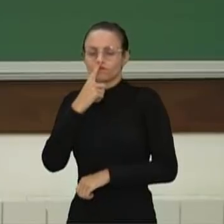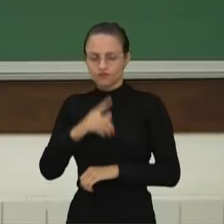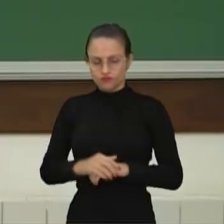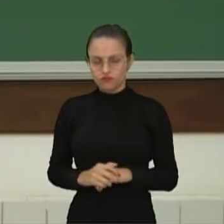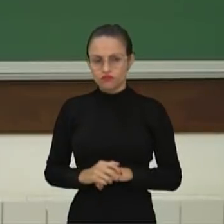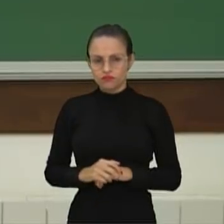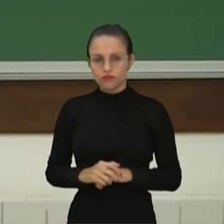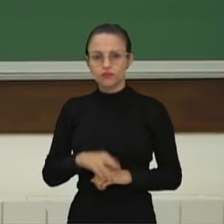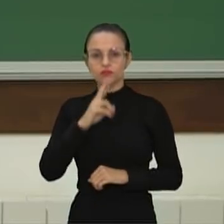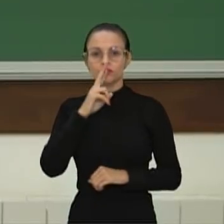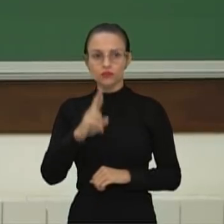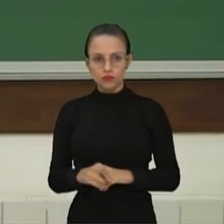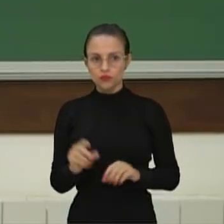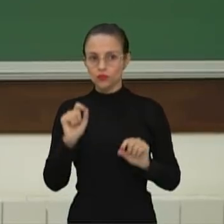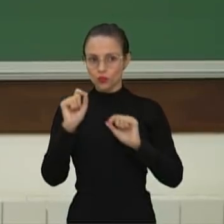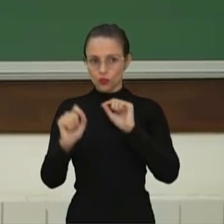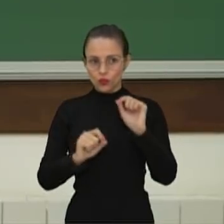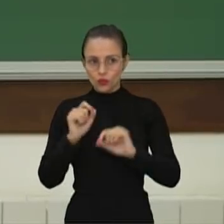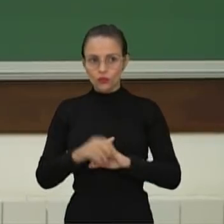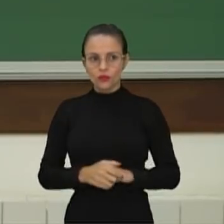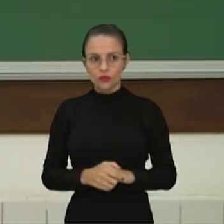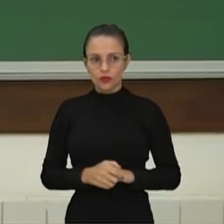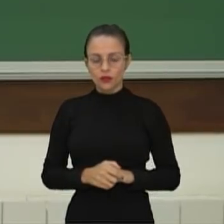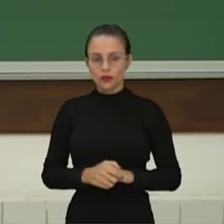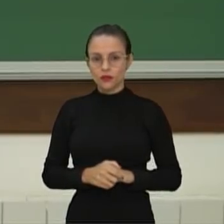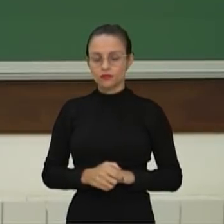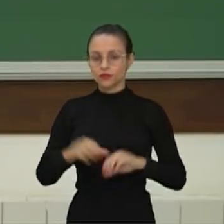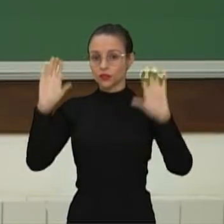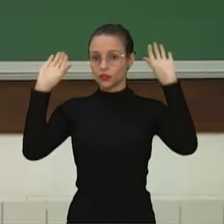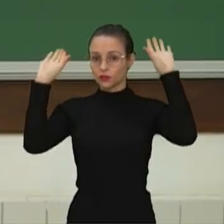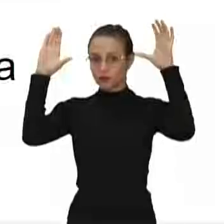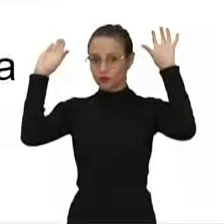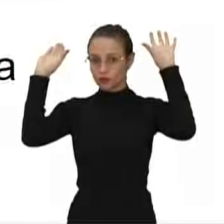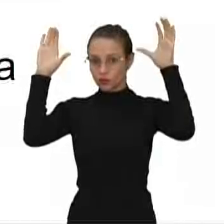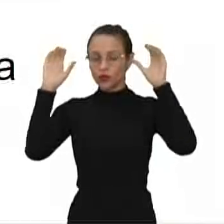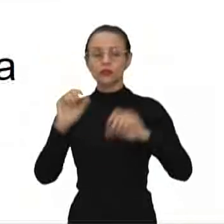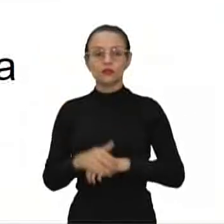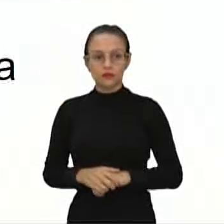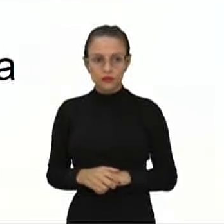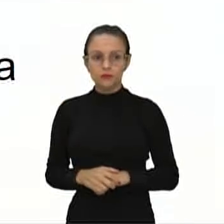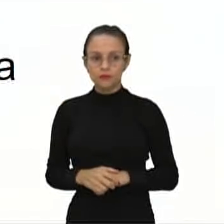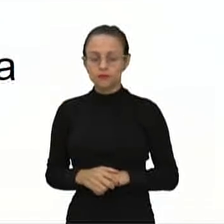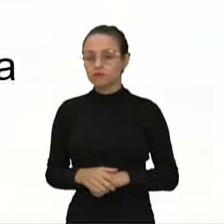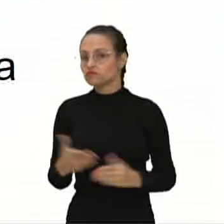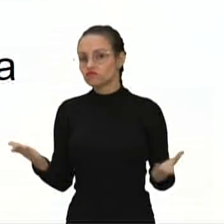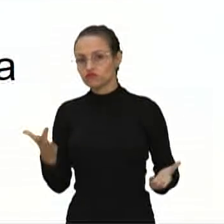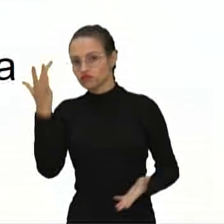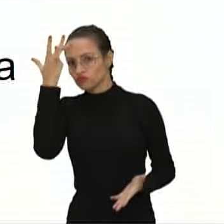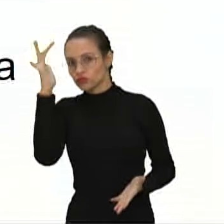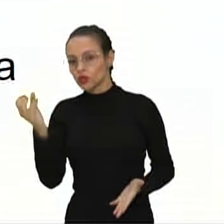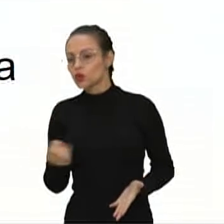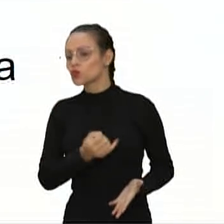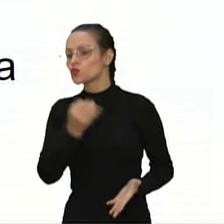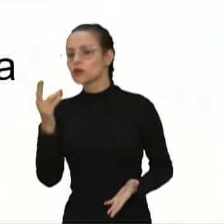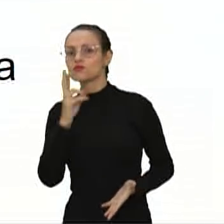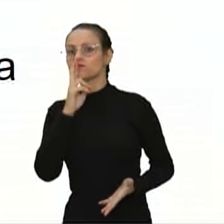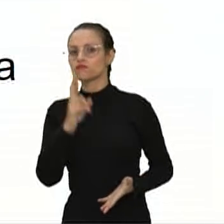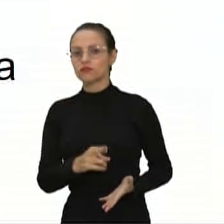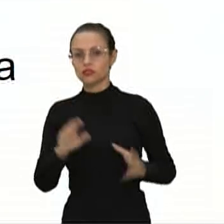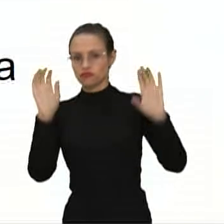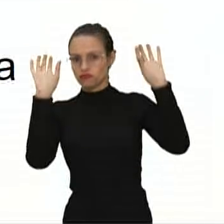nosso resultado foi o seguinte: na modalidade de vôlei, né, a gente não sabe quantos